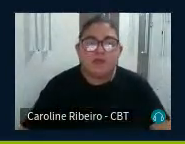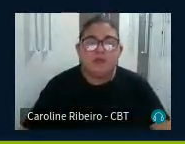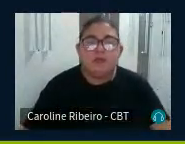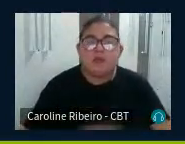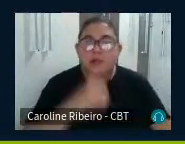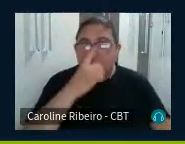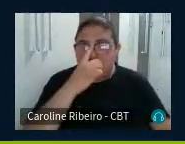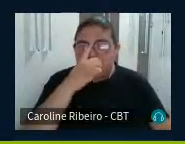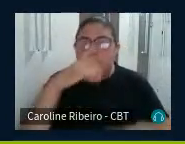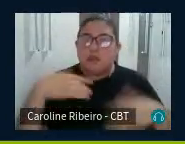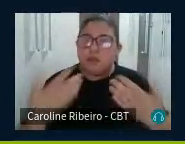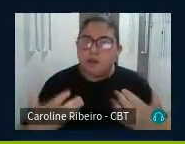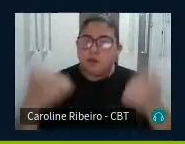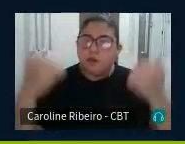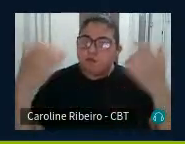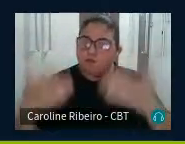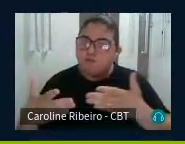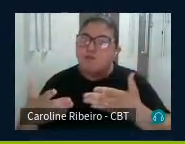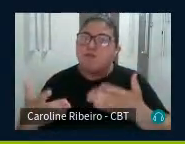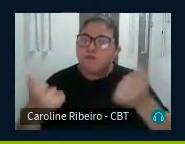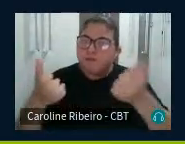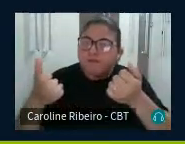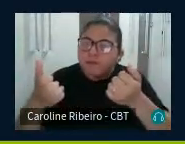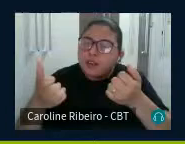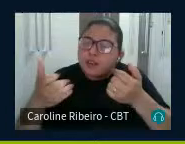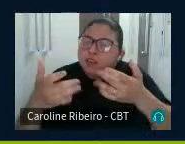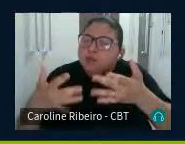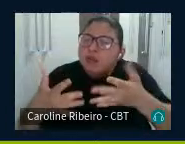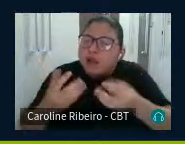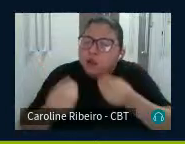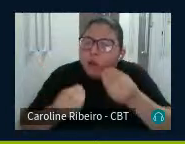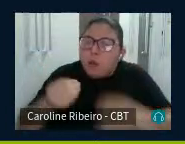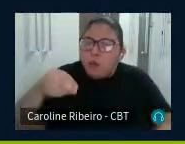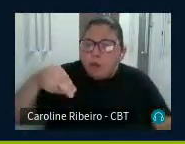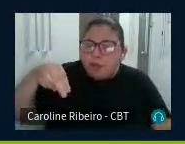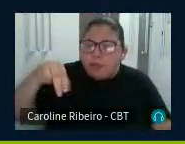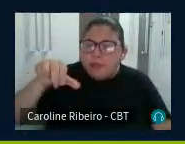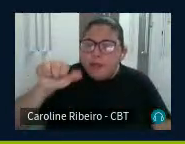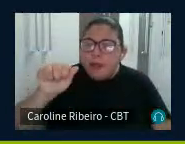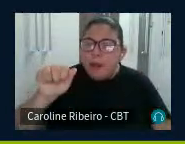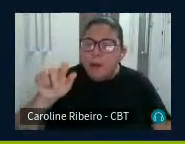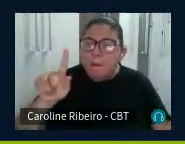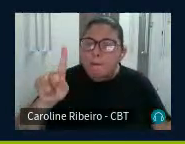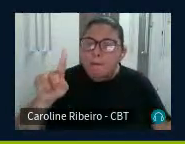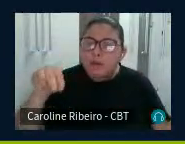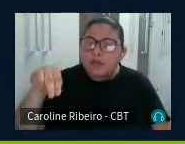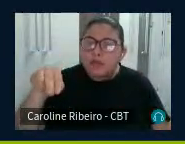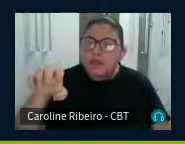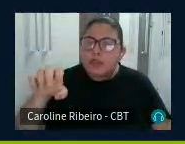através do NAPNE, que vai nos ajudar a entender por